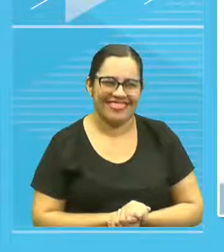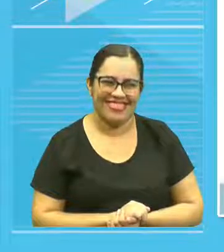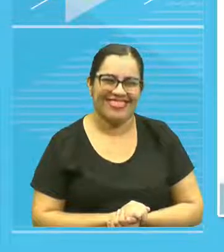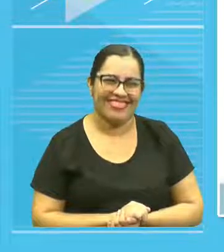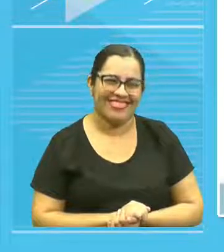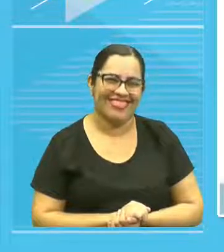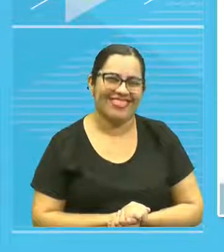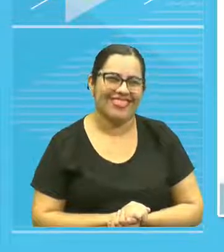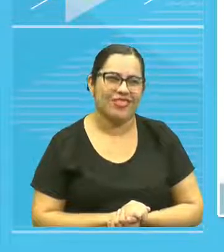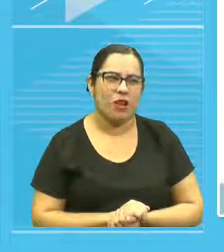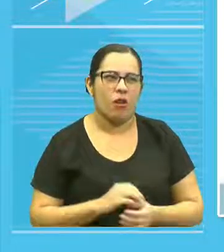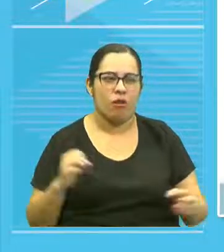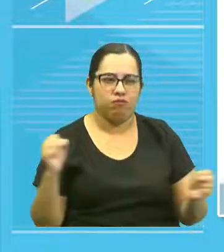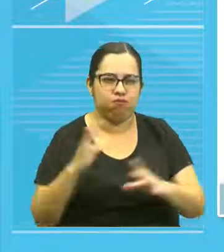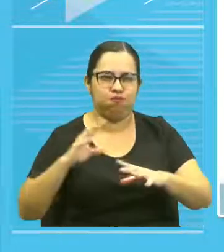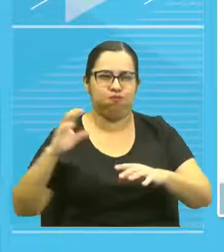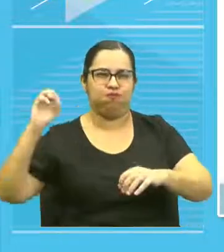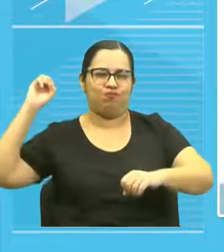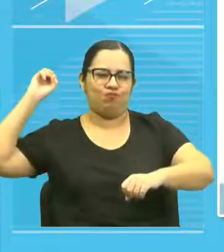um